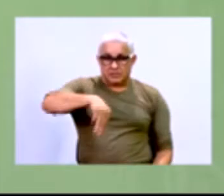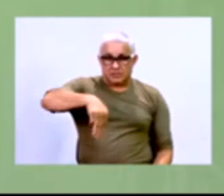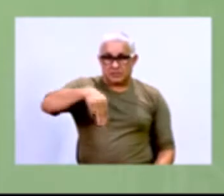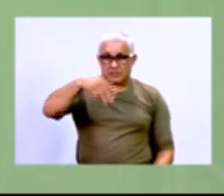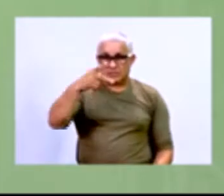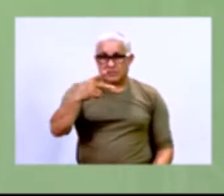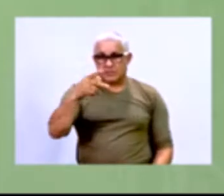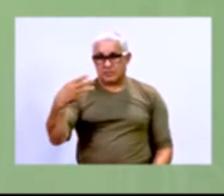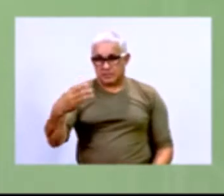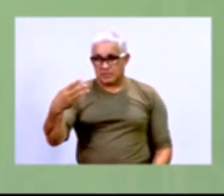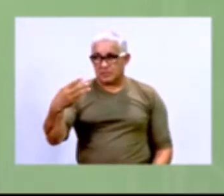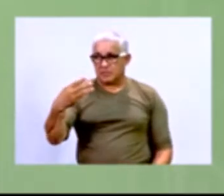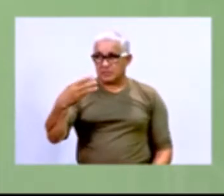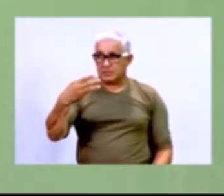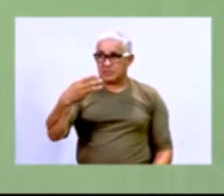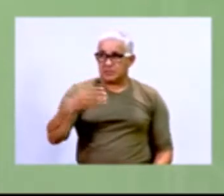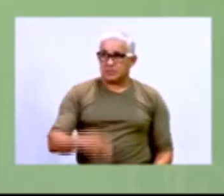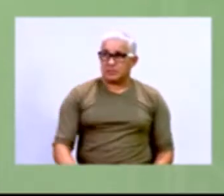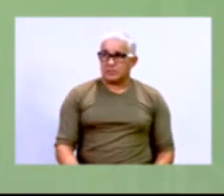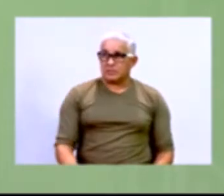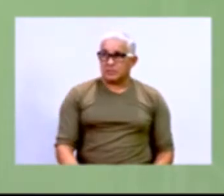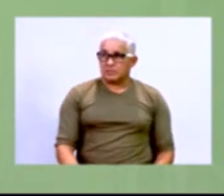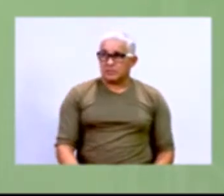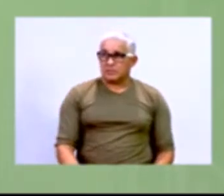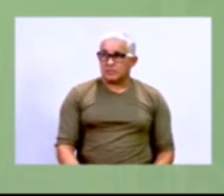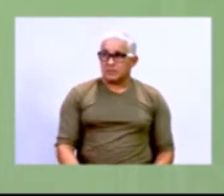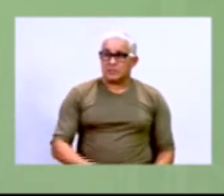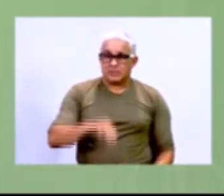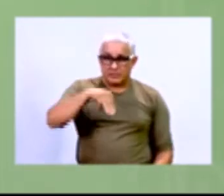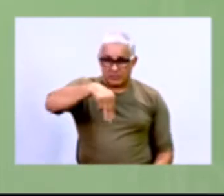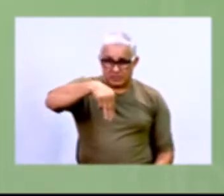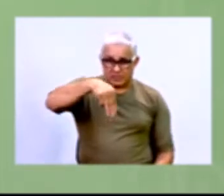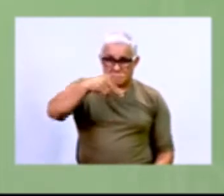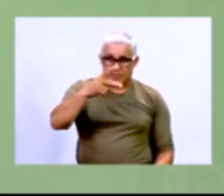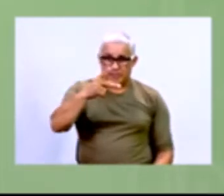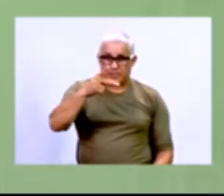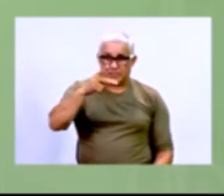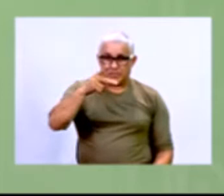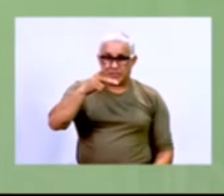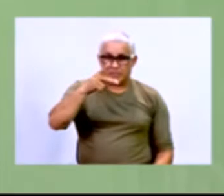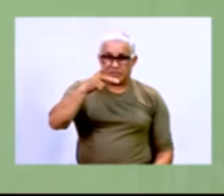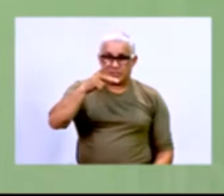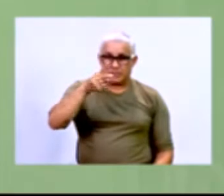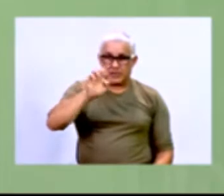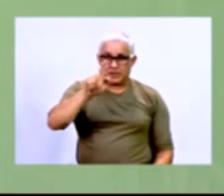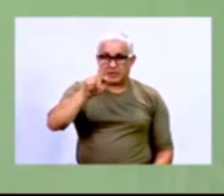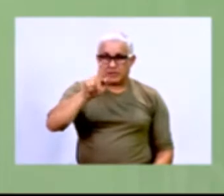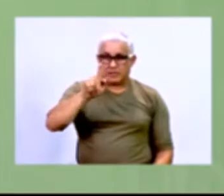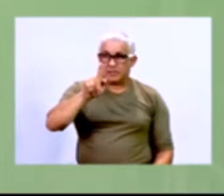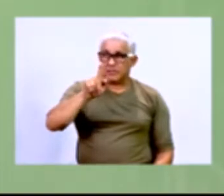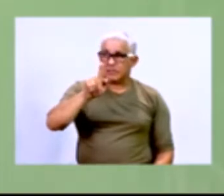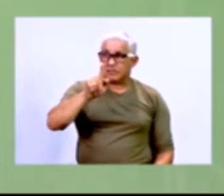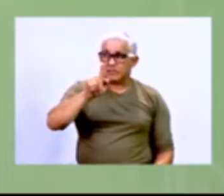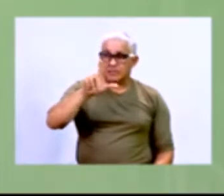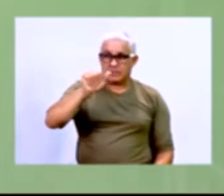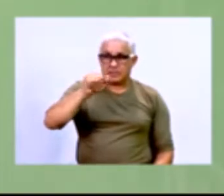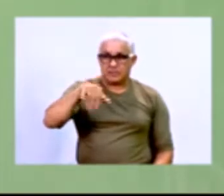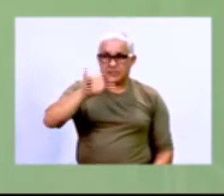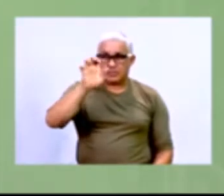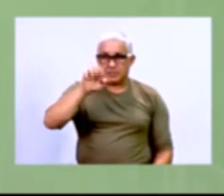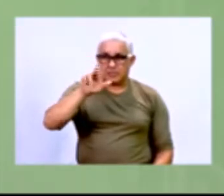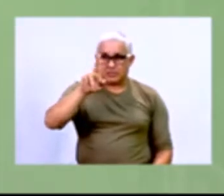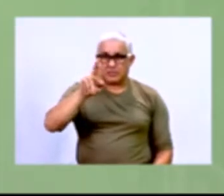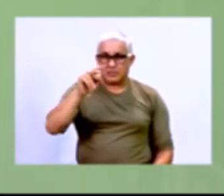MP3. O MP3 é a abreviação do MPEG Layer 3. É um formato de compressão de